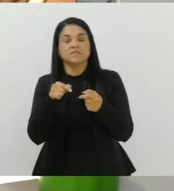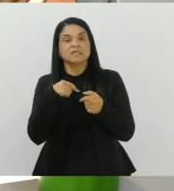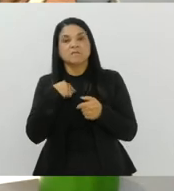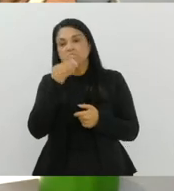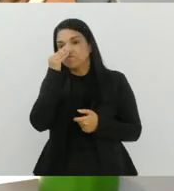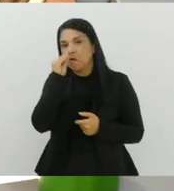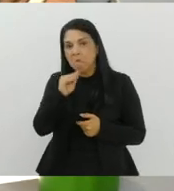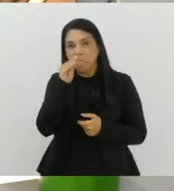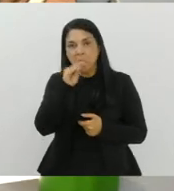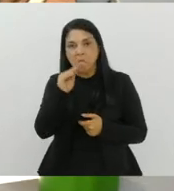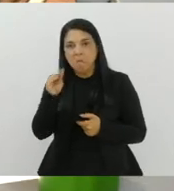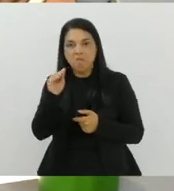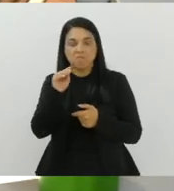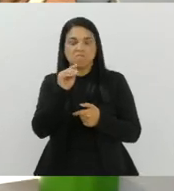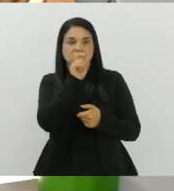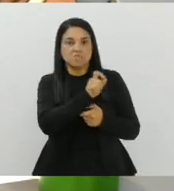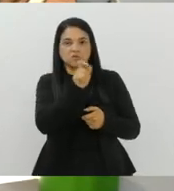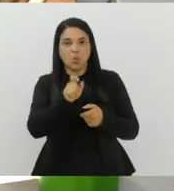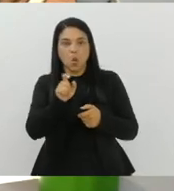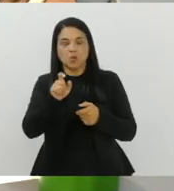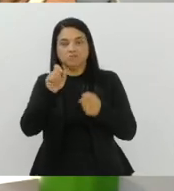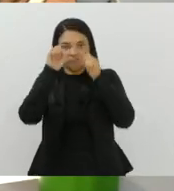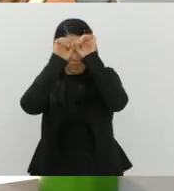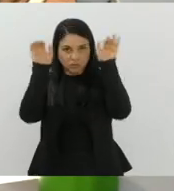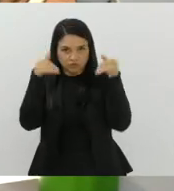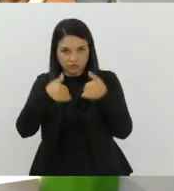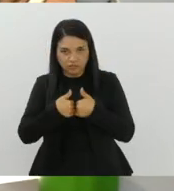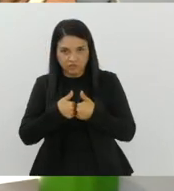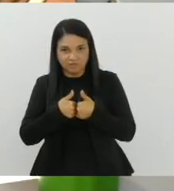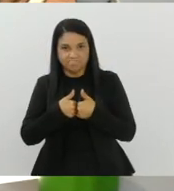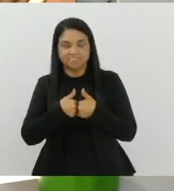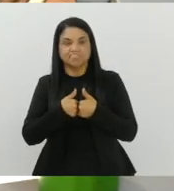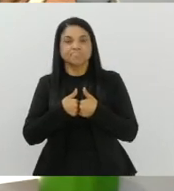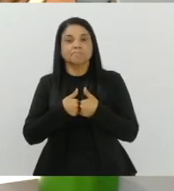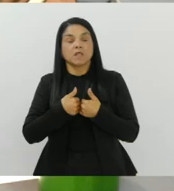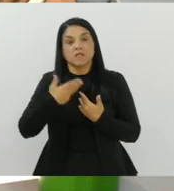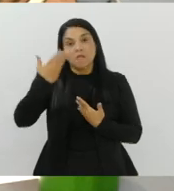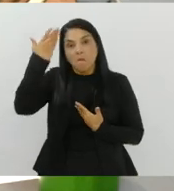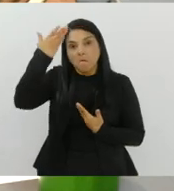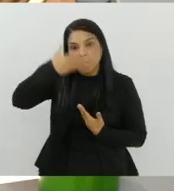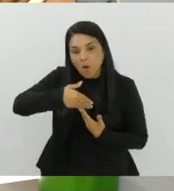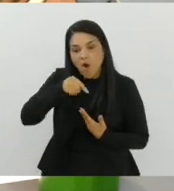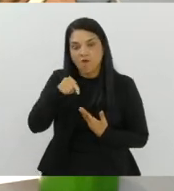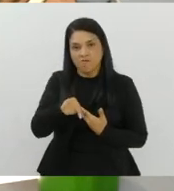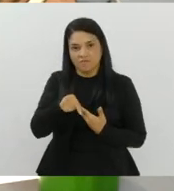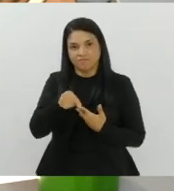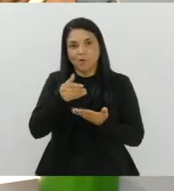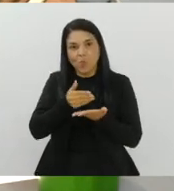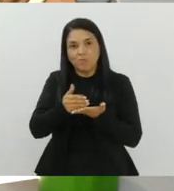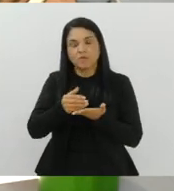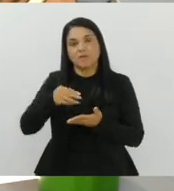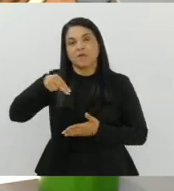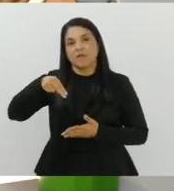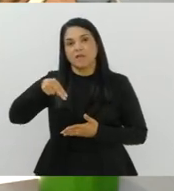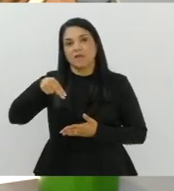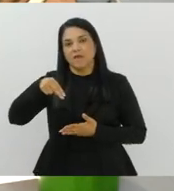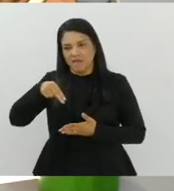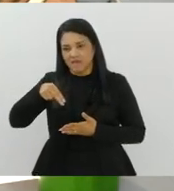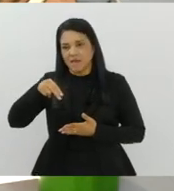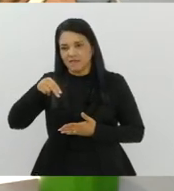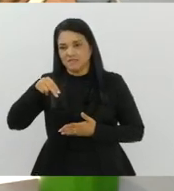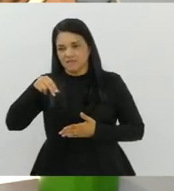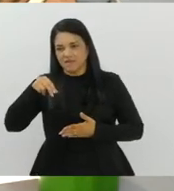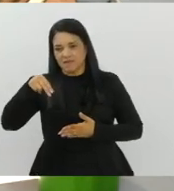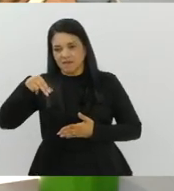pessoas com autismo. A realidade é essa. E aí, dentro dessas provas, a gente pode começar até pela própria ANS. A ANS recebeu